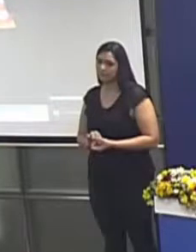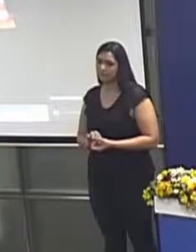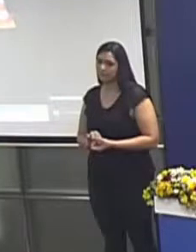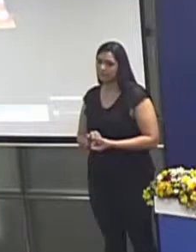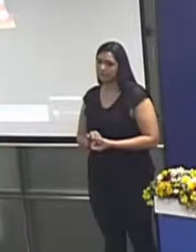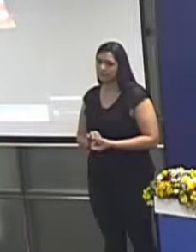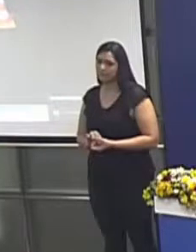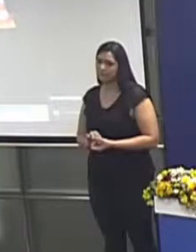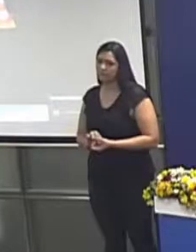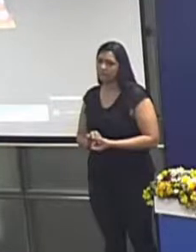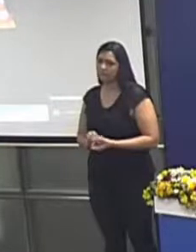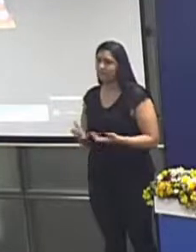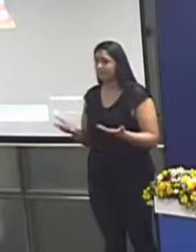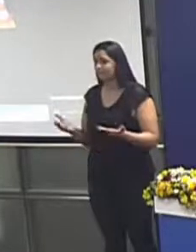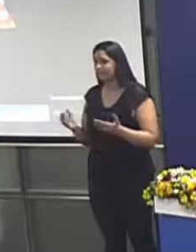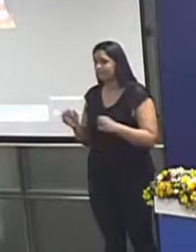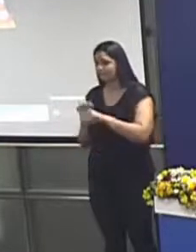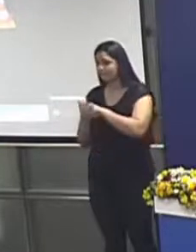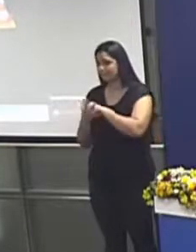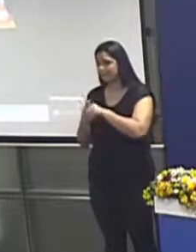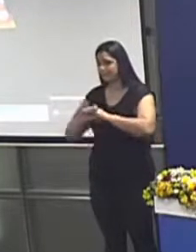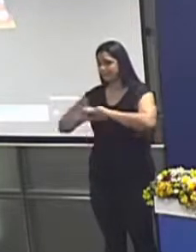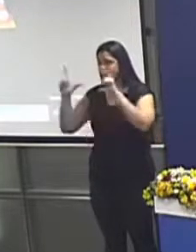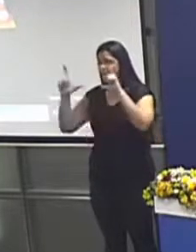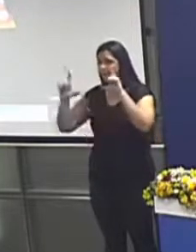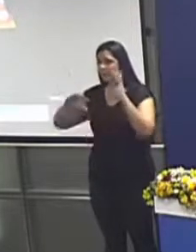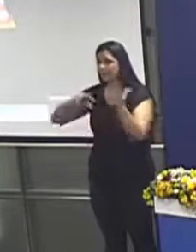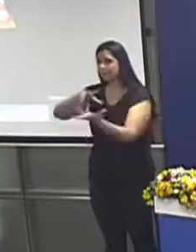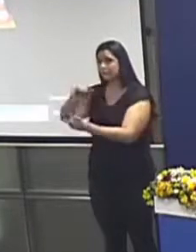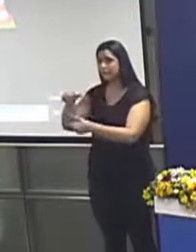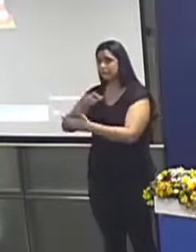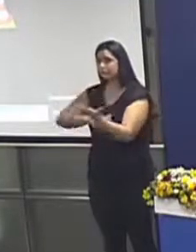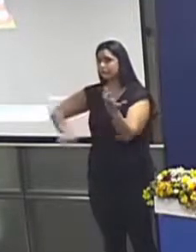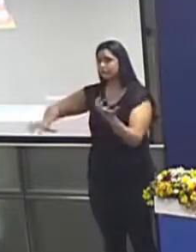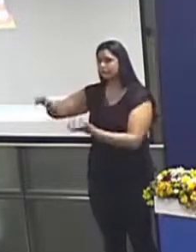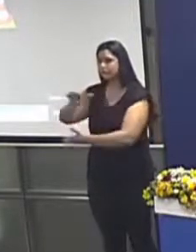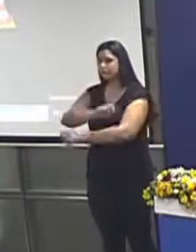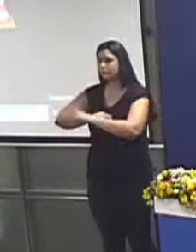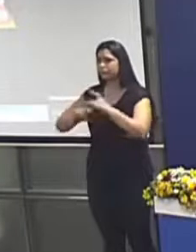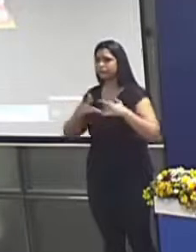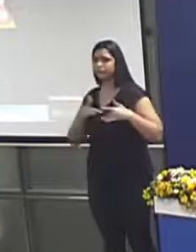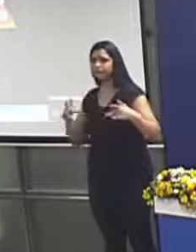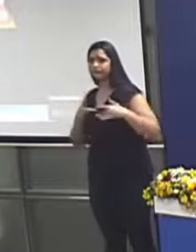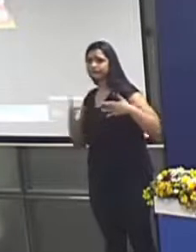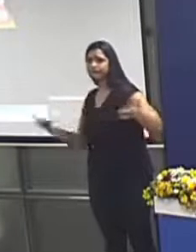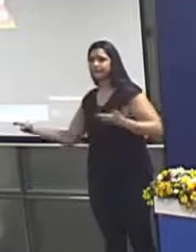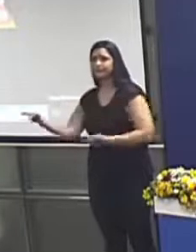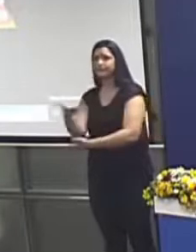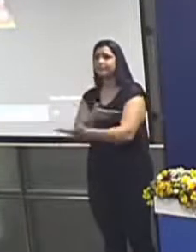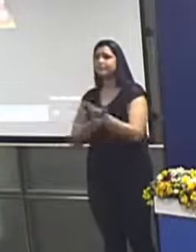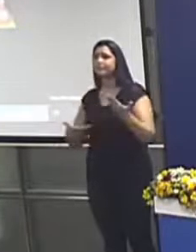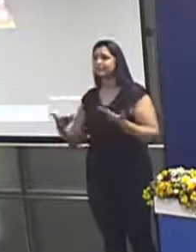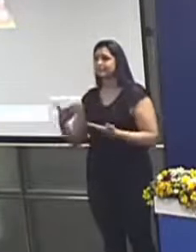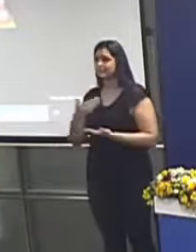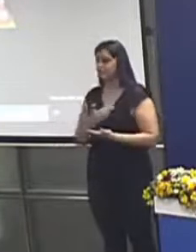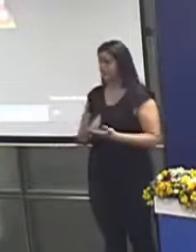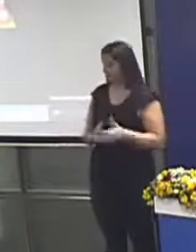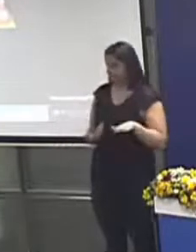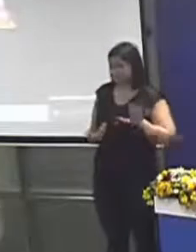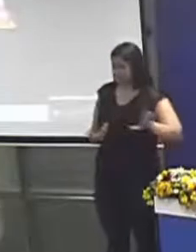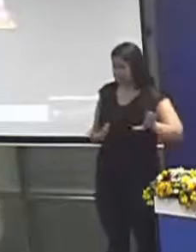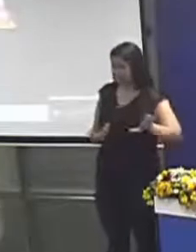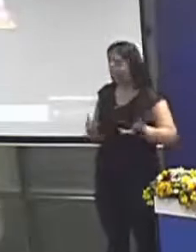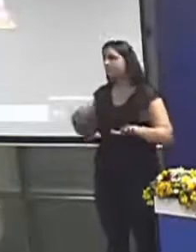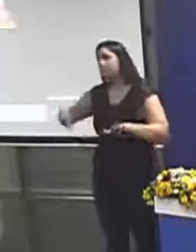sim. Esse vírus acordou a humanidade para uma revolução de solidariedade. Se o governo não faz,